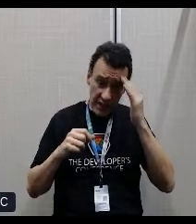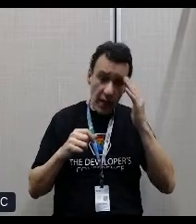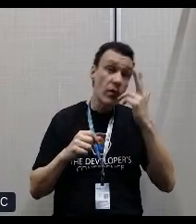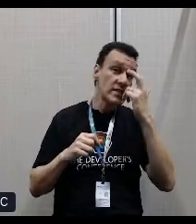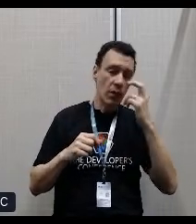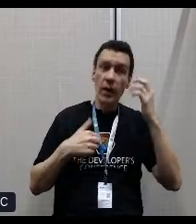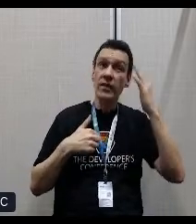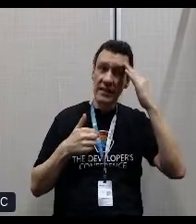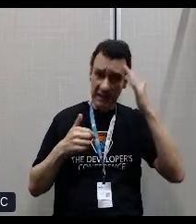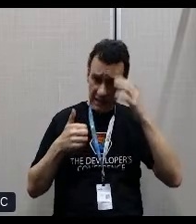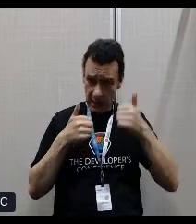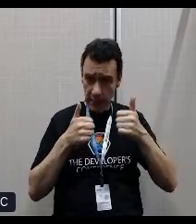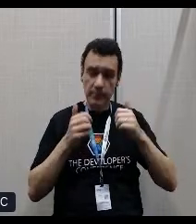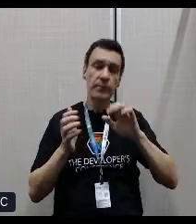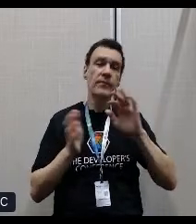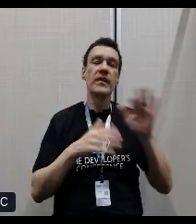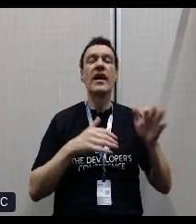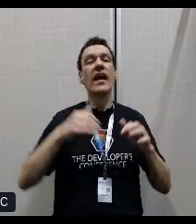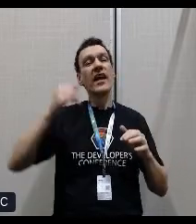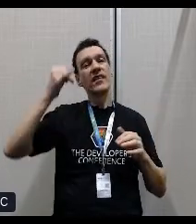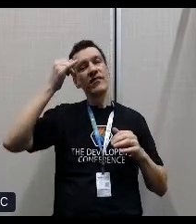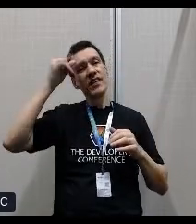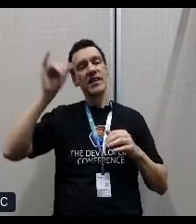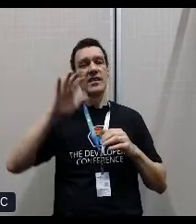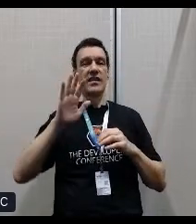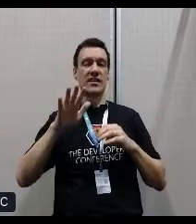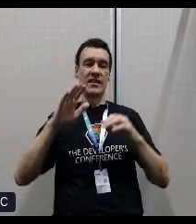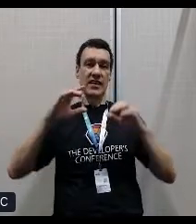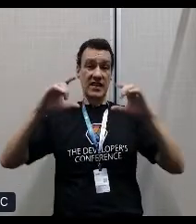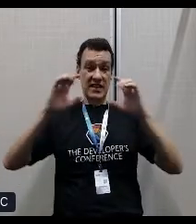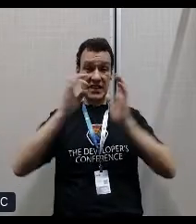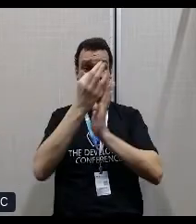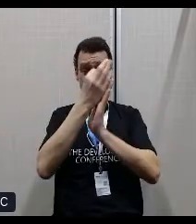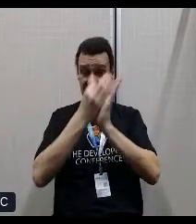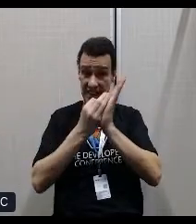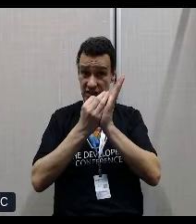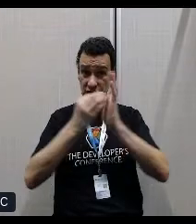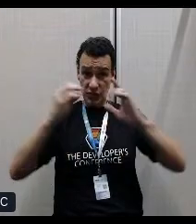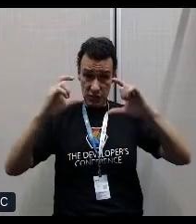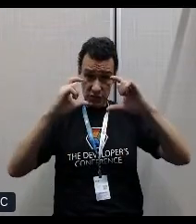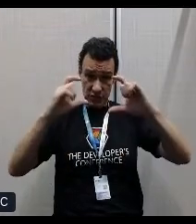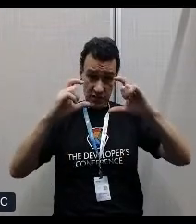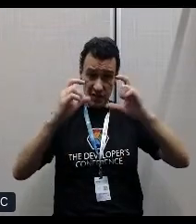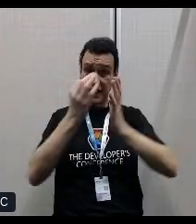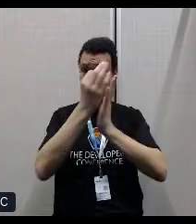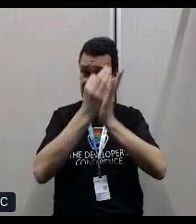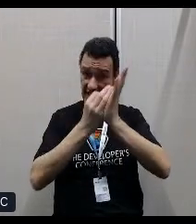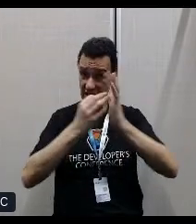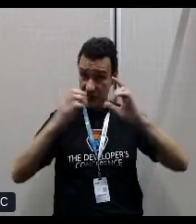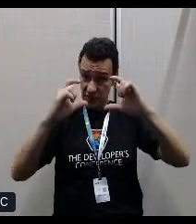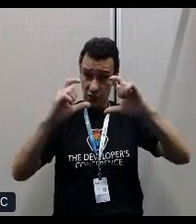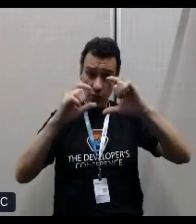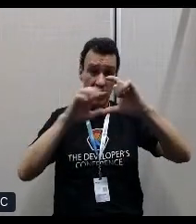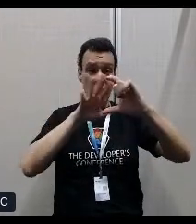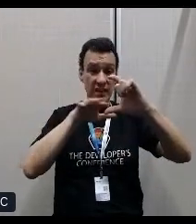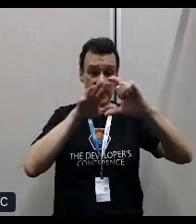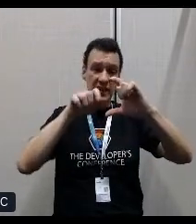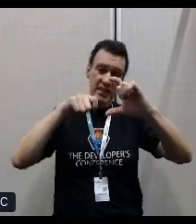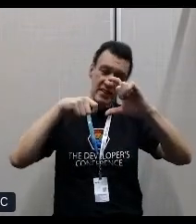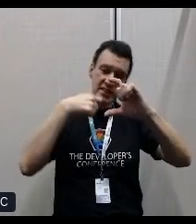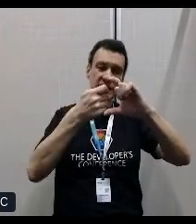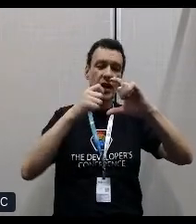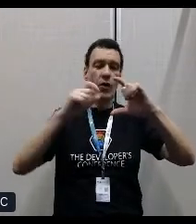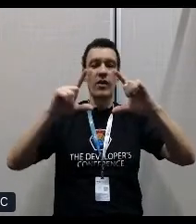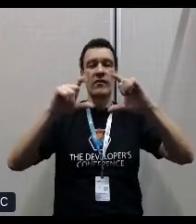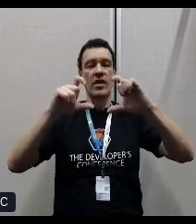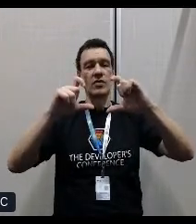em imagens. Então, todo texto é dimensionado sem ficar borrado ou pixelizado, e evitar textos em imagens é basicamente você não